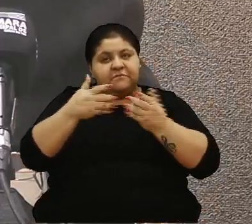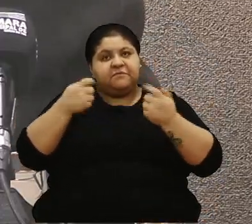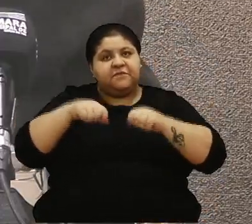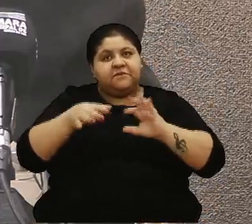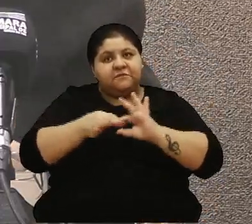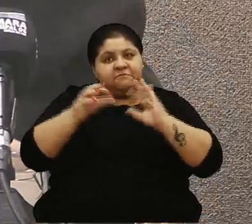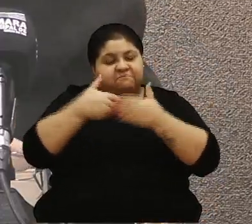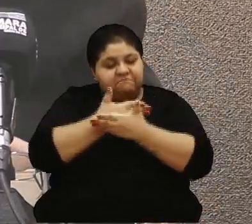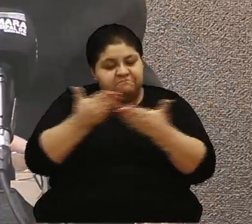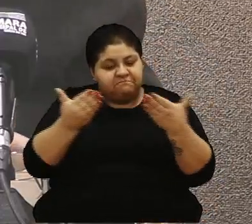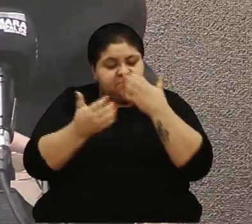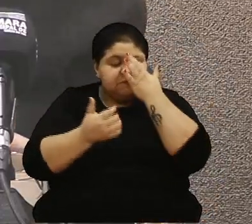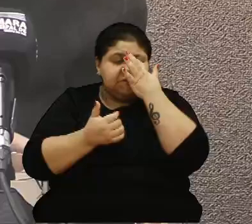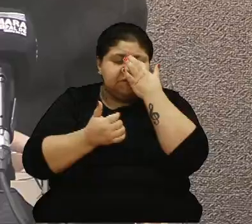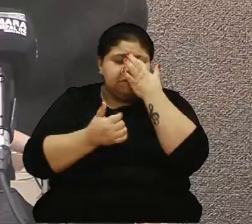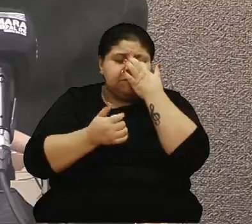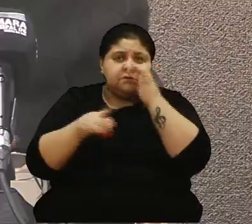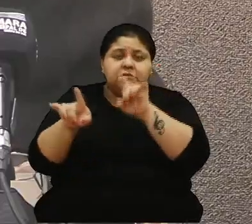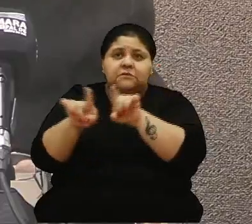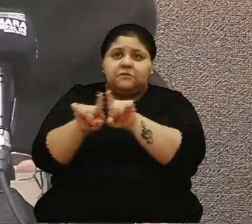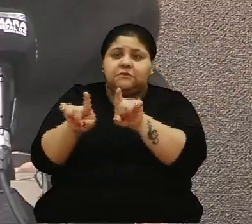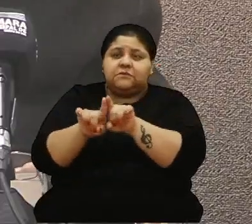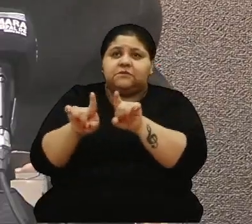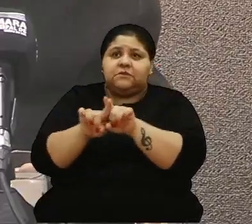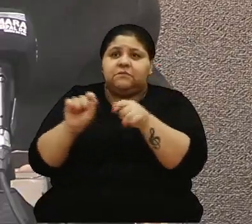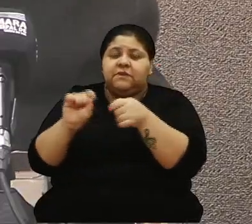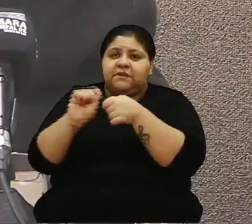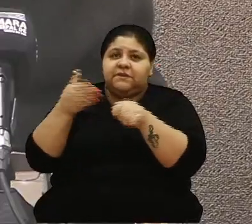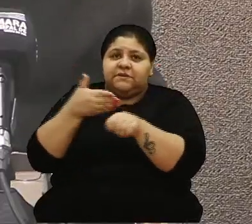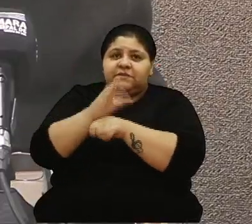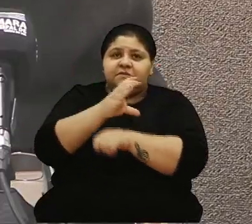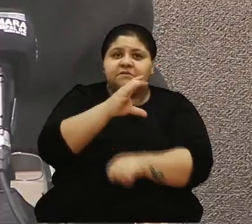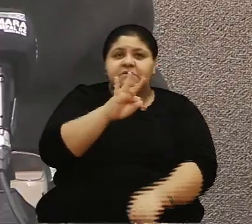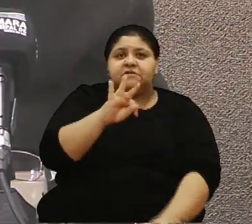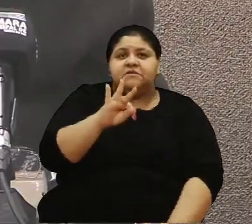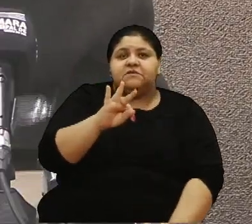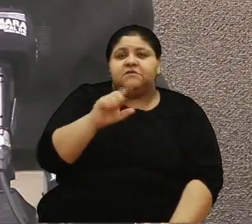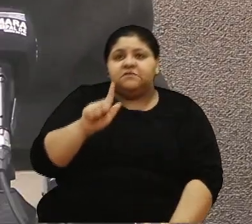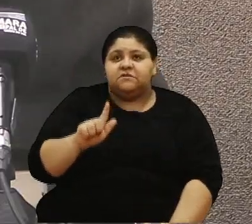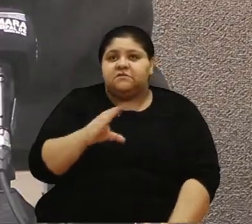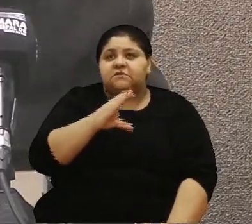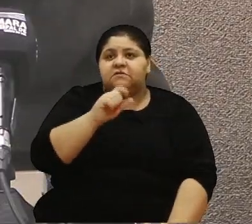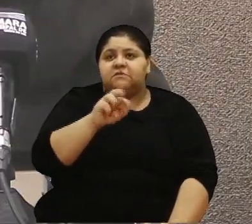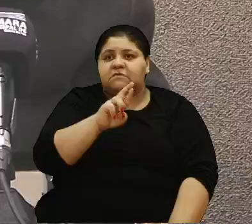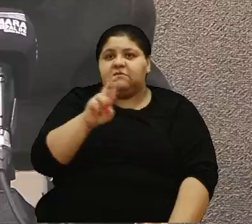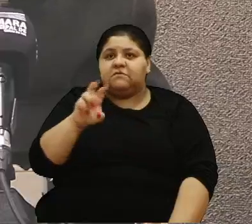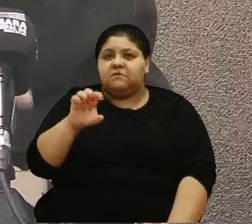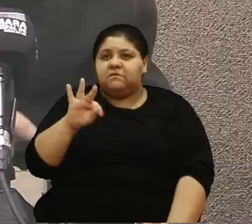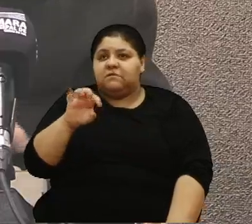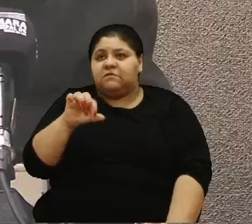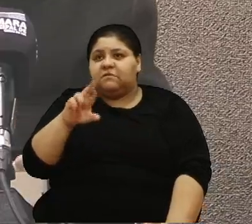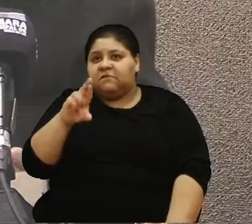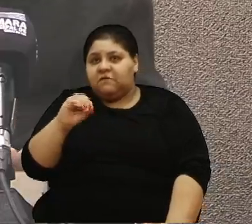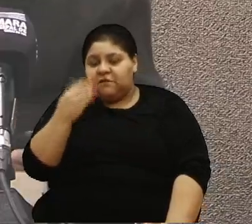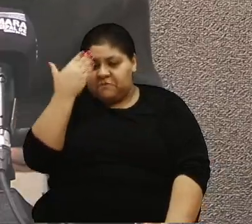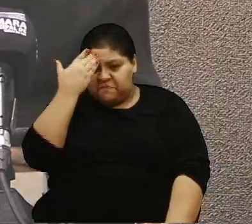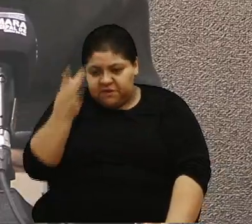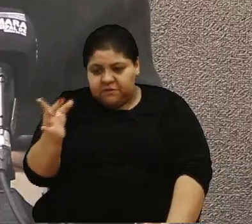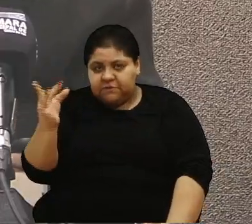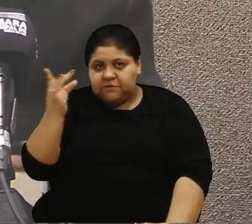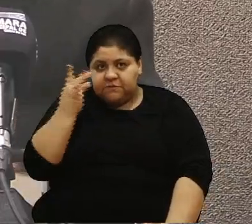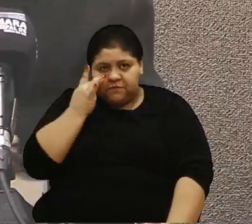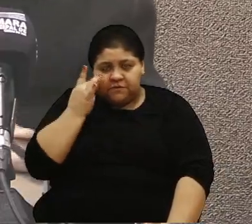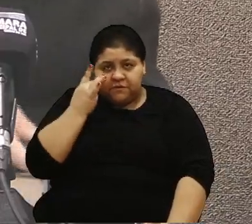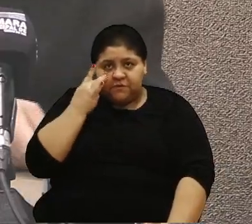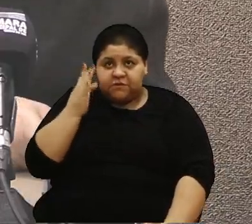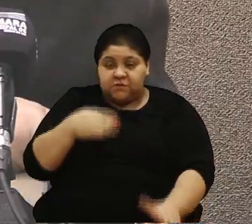à disposição. Também ao pessoal que compõe CTG Carreteiros, obrigado pela presença de vocês.